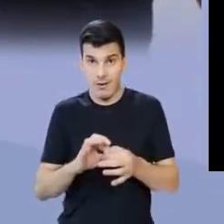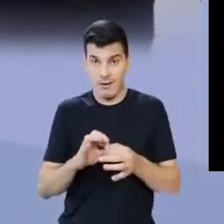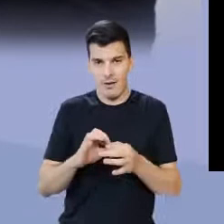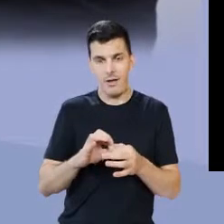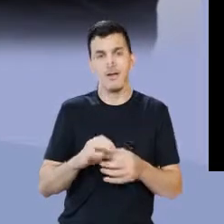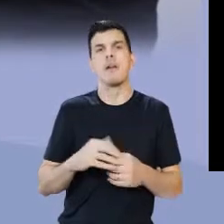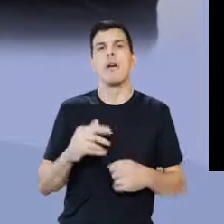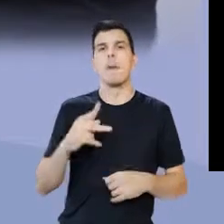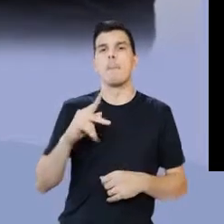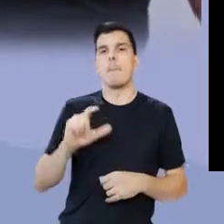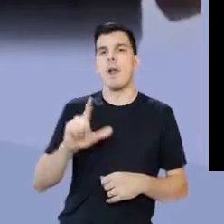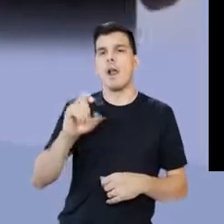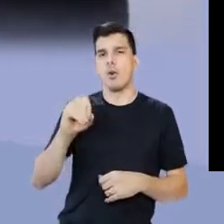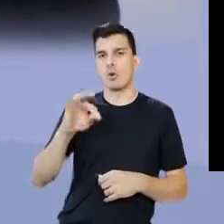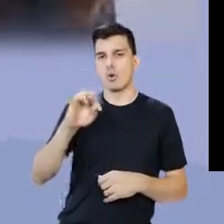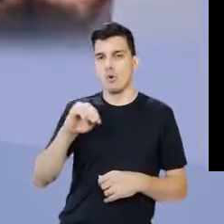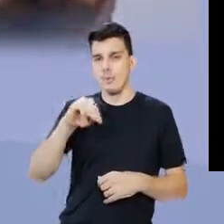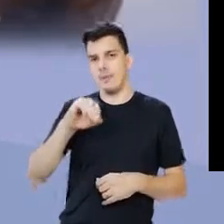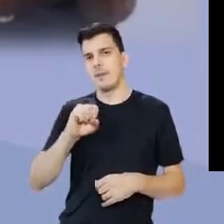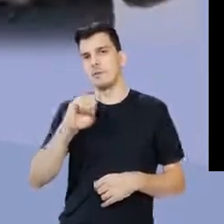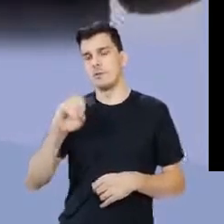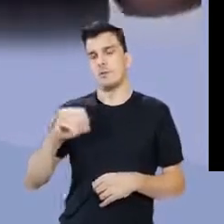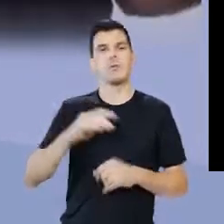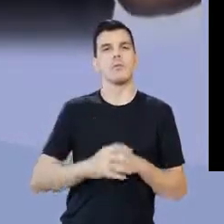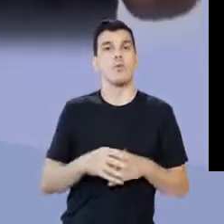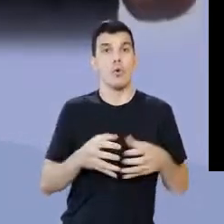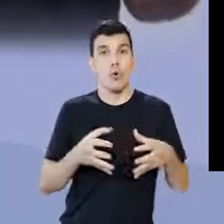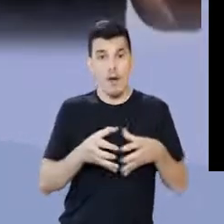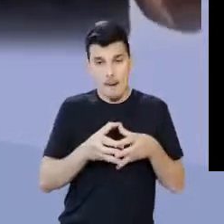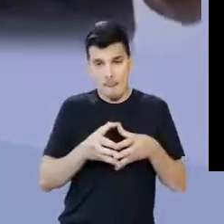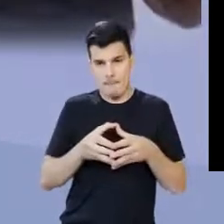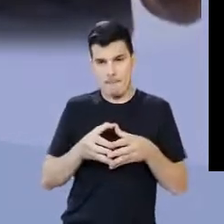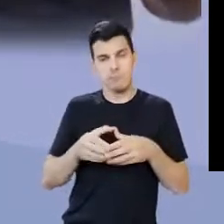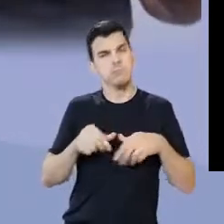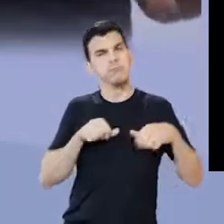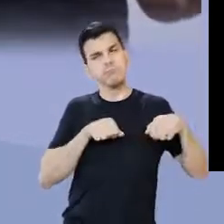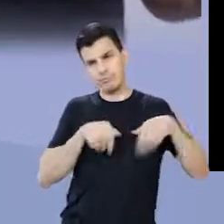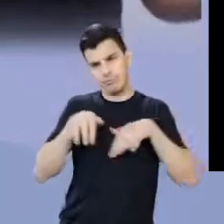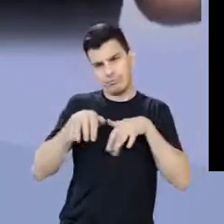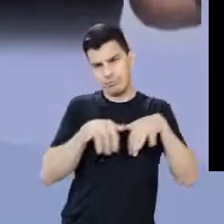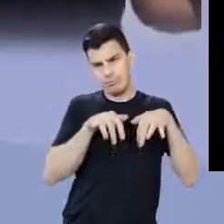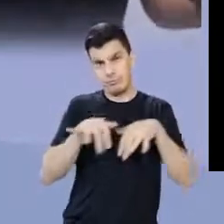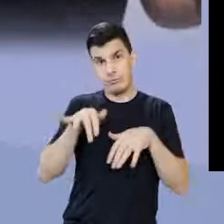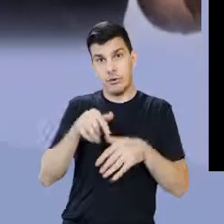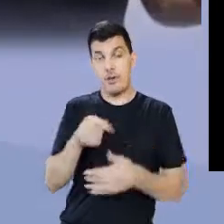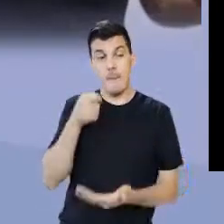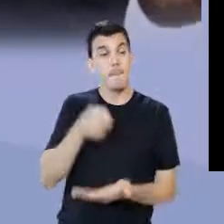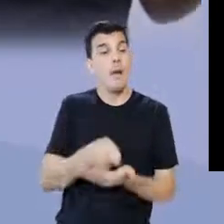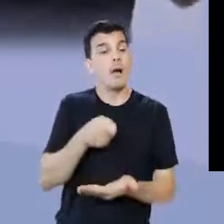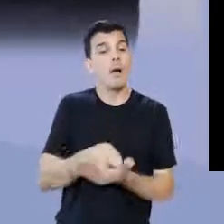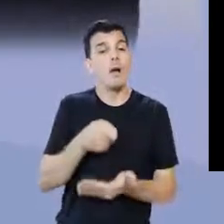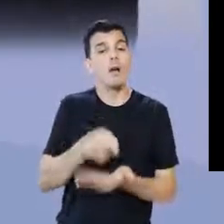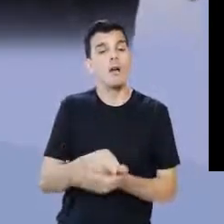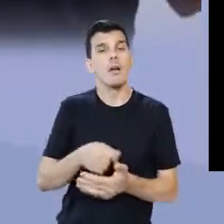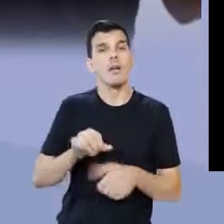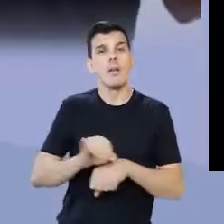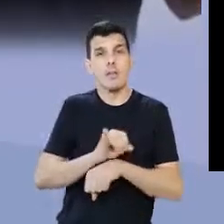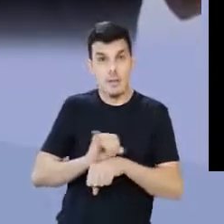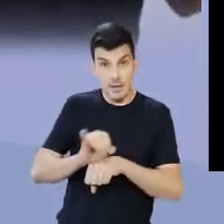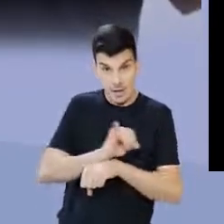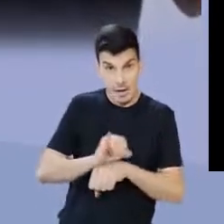do Peloponeso. A Esparta, então, obriga o povo menor, igualzinho a Atenas, né, a depositar ouro e prata na ilha